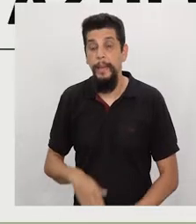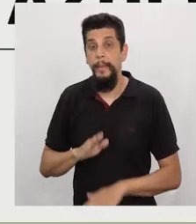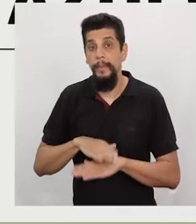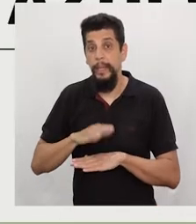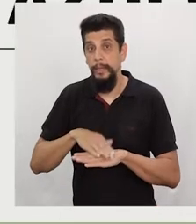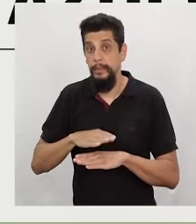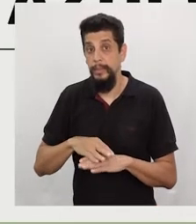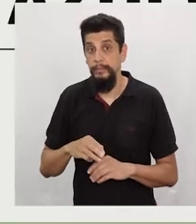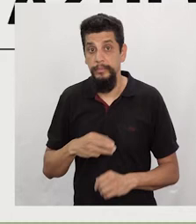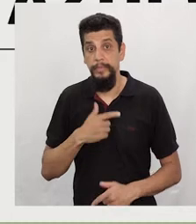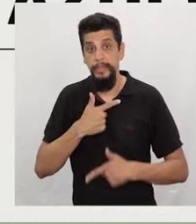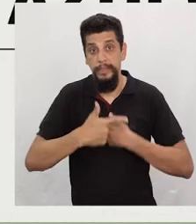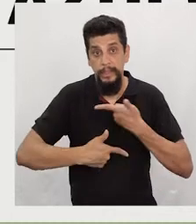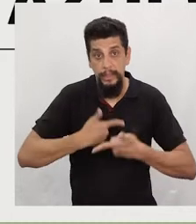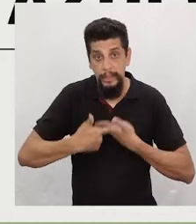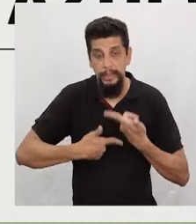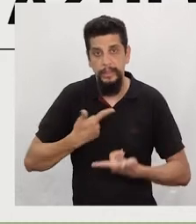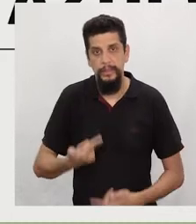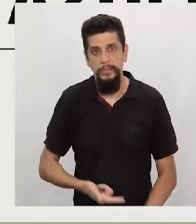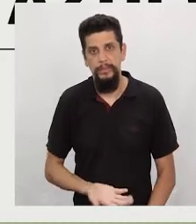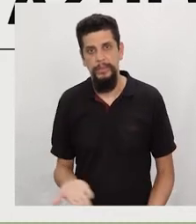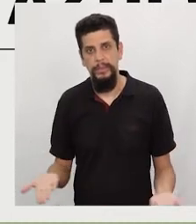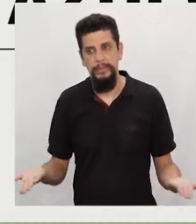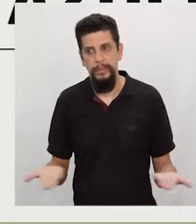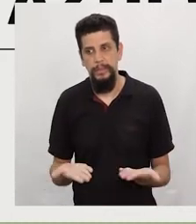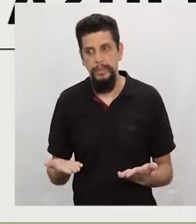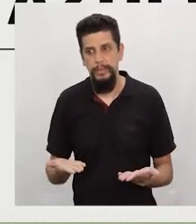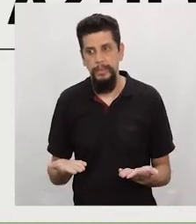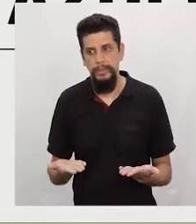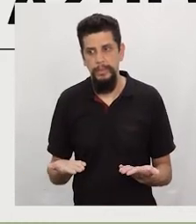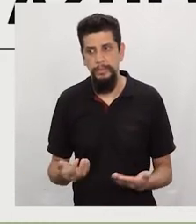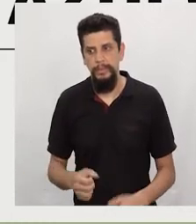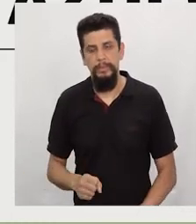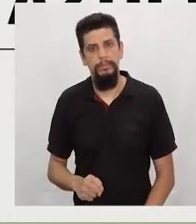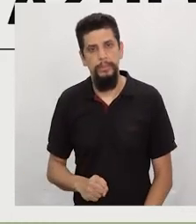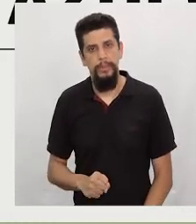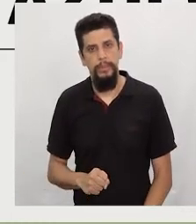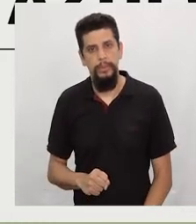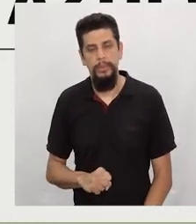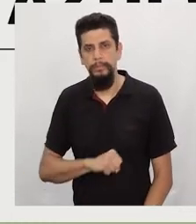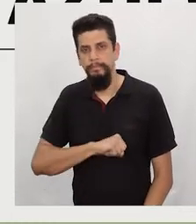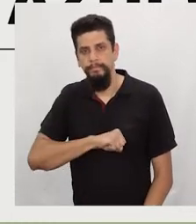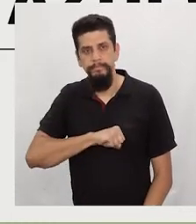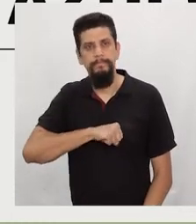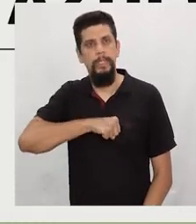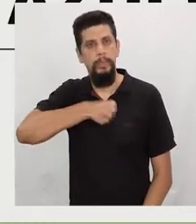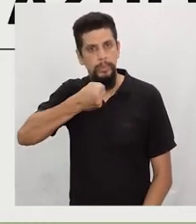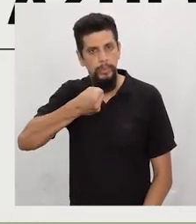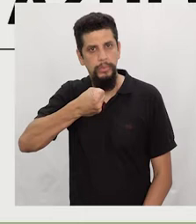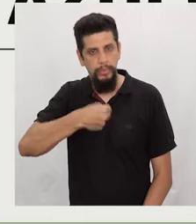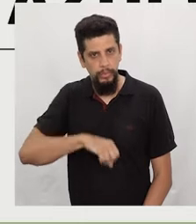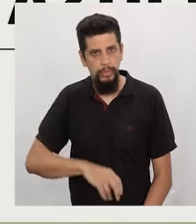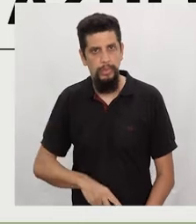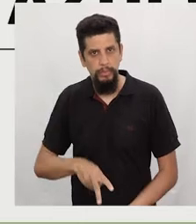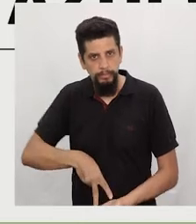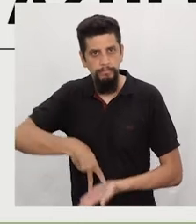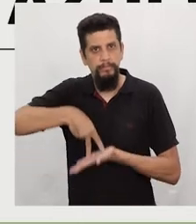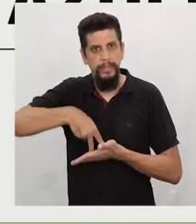mais uma missão para os imbatíveis, os invencíveis, os insaciáveis